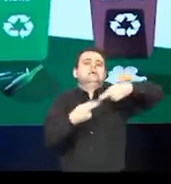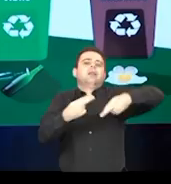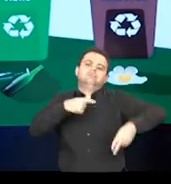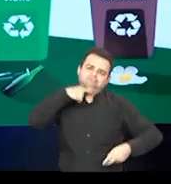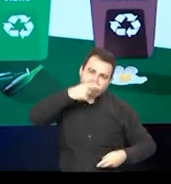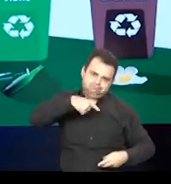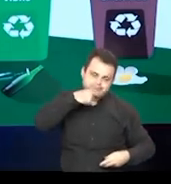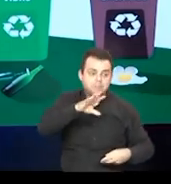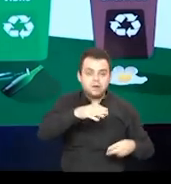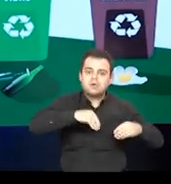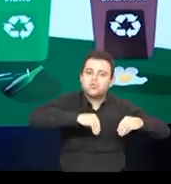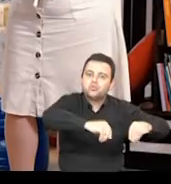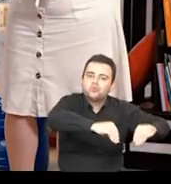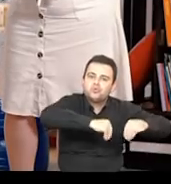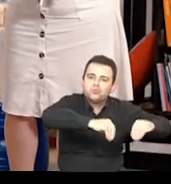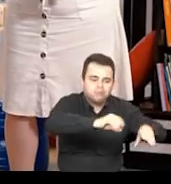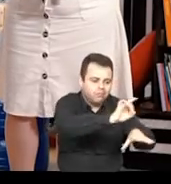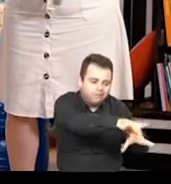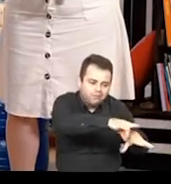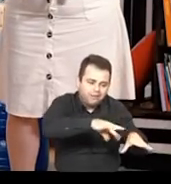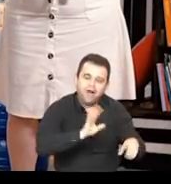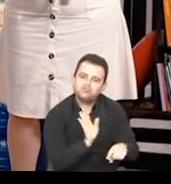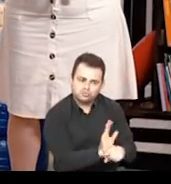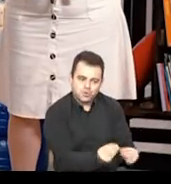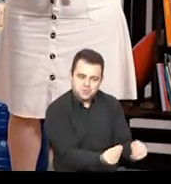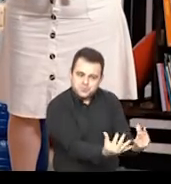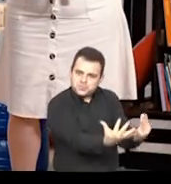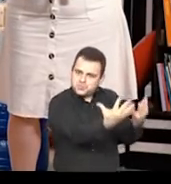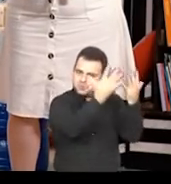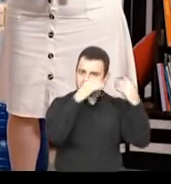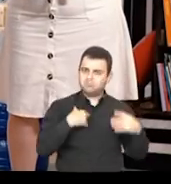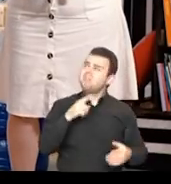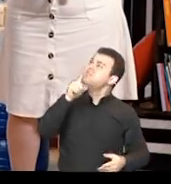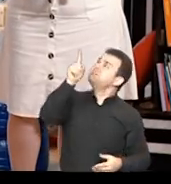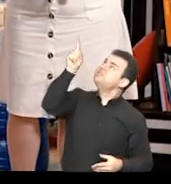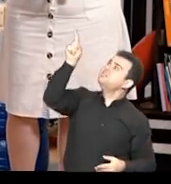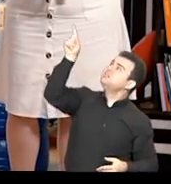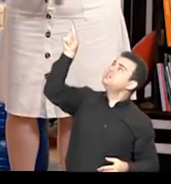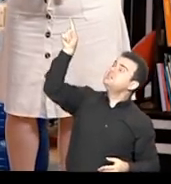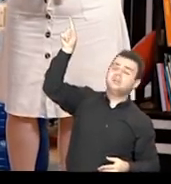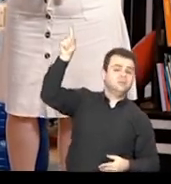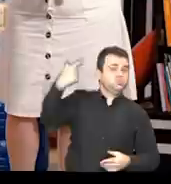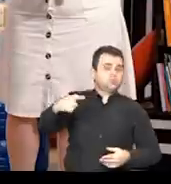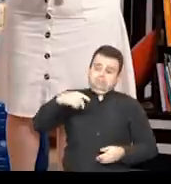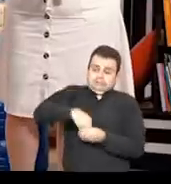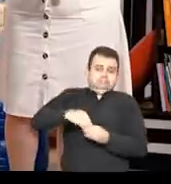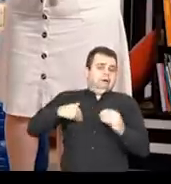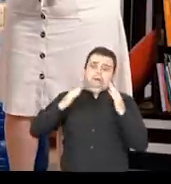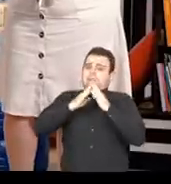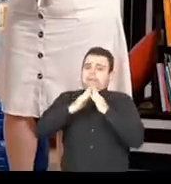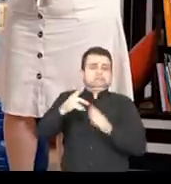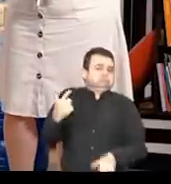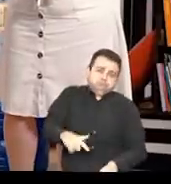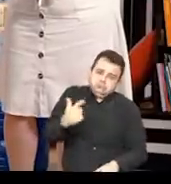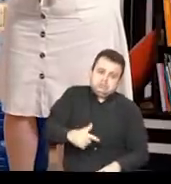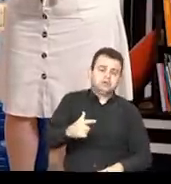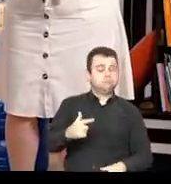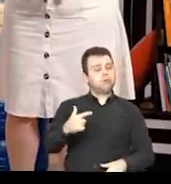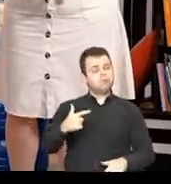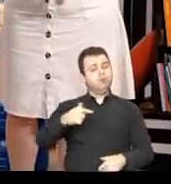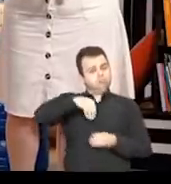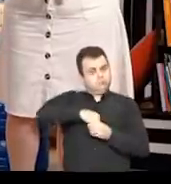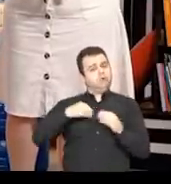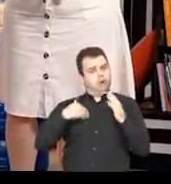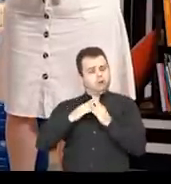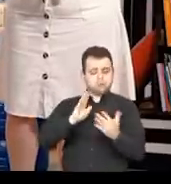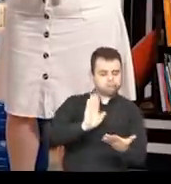ser utilizado como adubo. E mesmo quando a gente não tem essas lixeiras, que é no caso das nossas casas, a gente também pode fazer essa